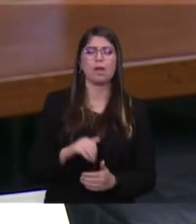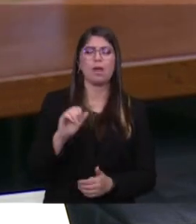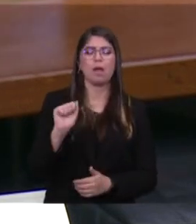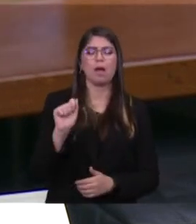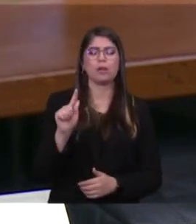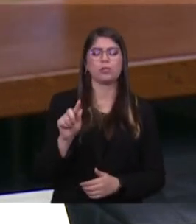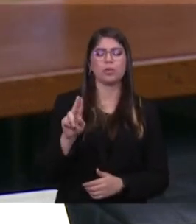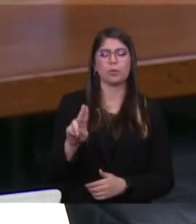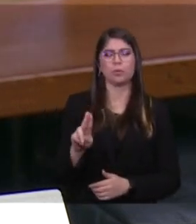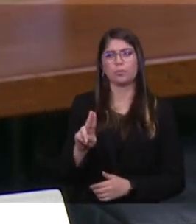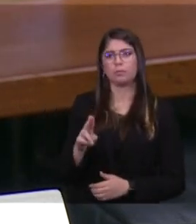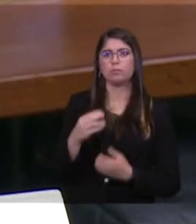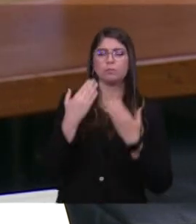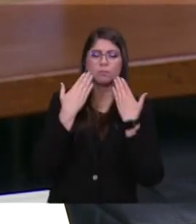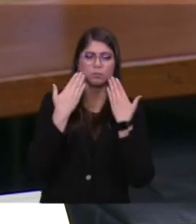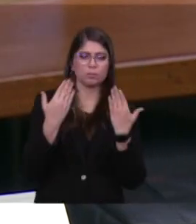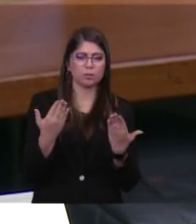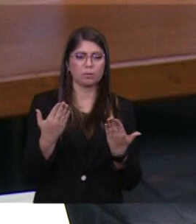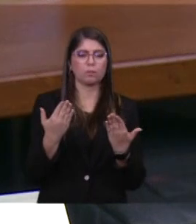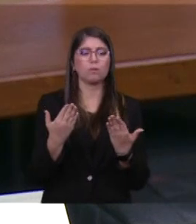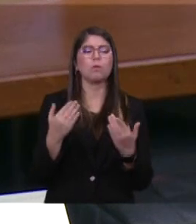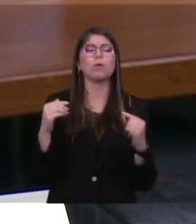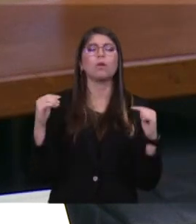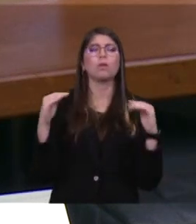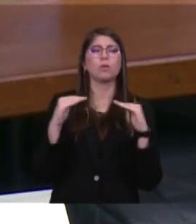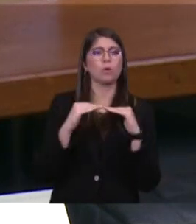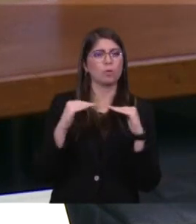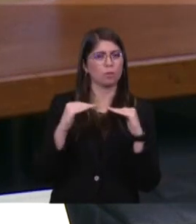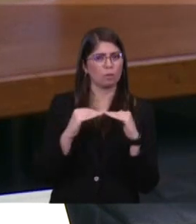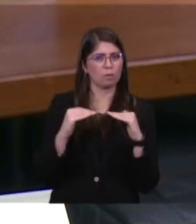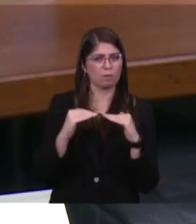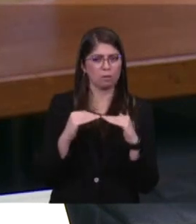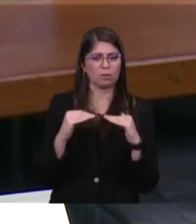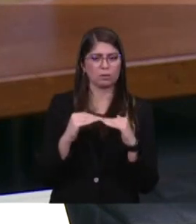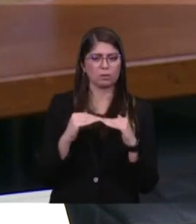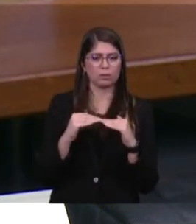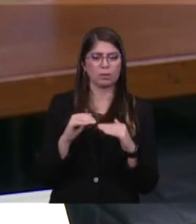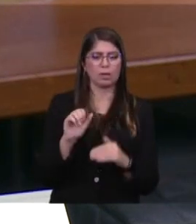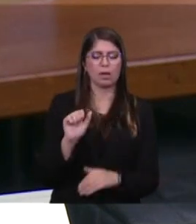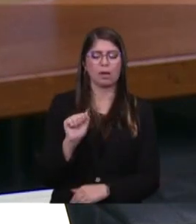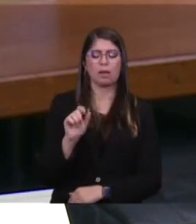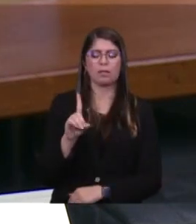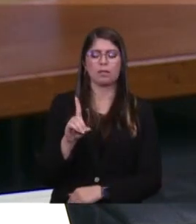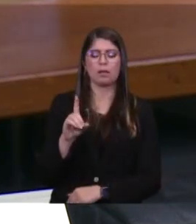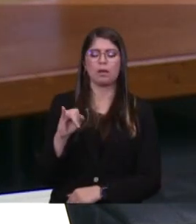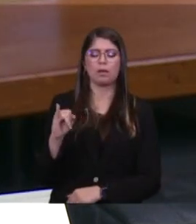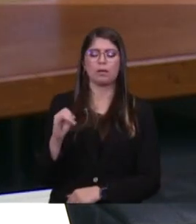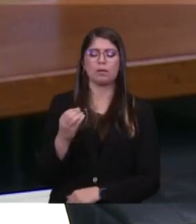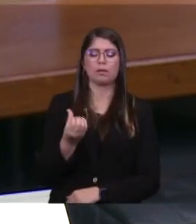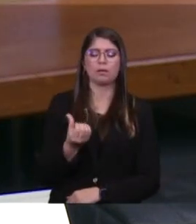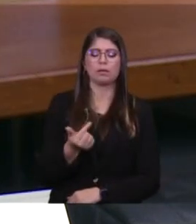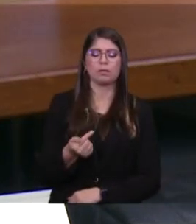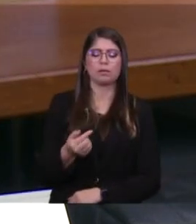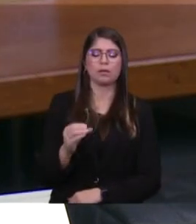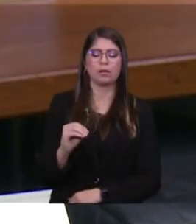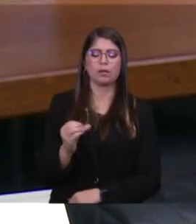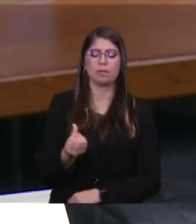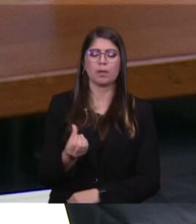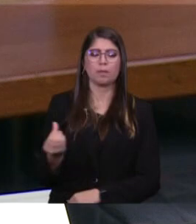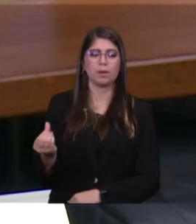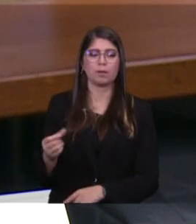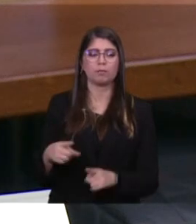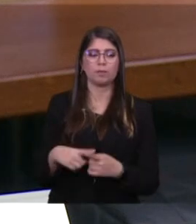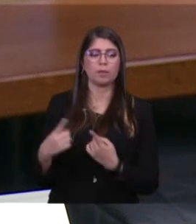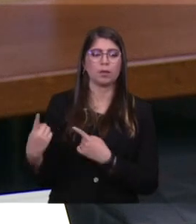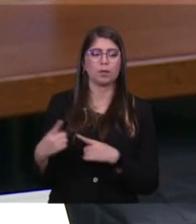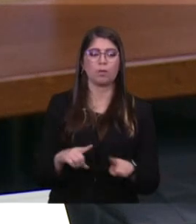da União manifestou-se favoravelmente à pretensão deduzida na ADI 7066 e contrariamente aos pedidos formulados